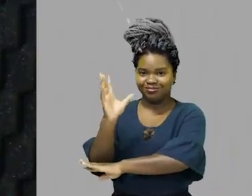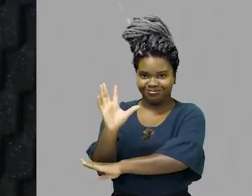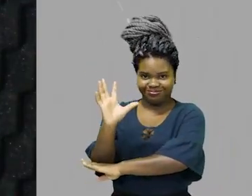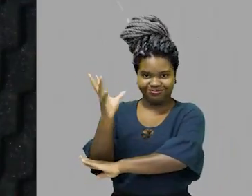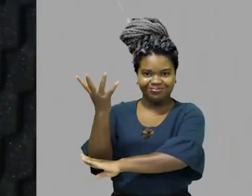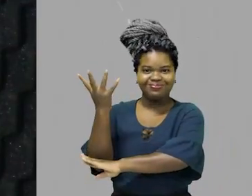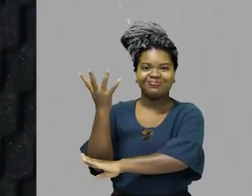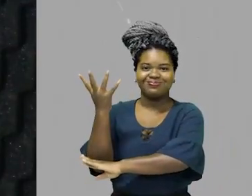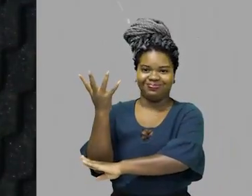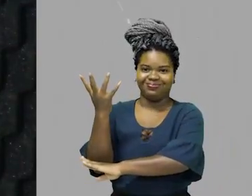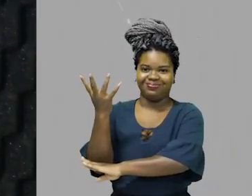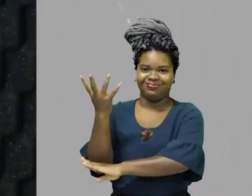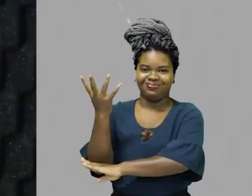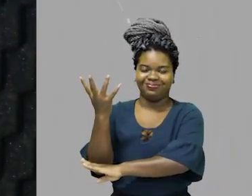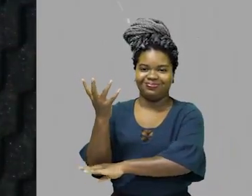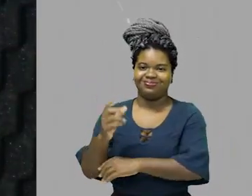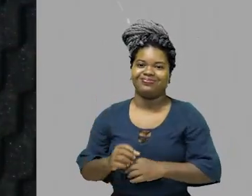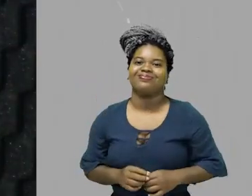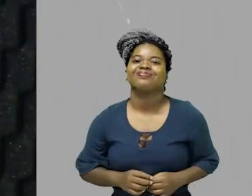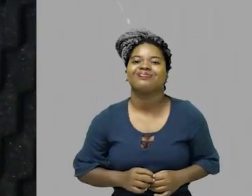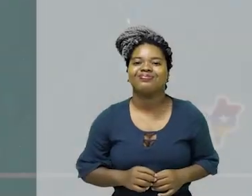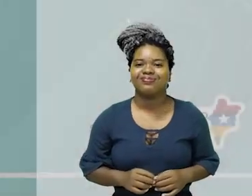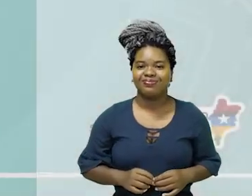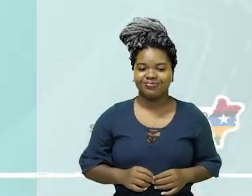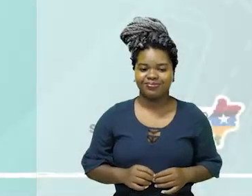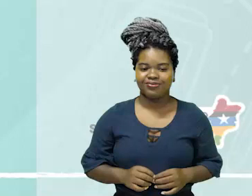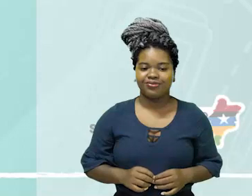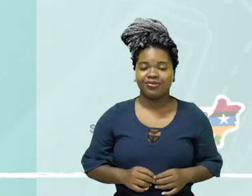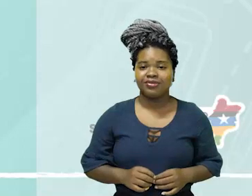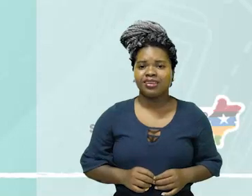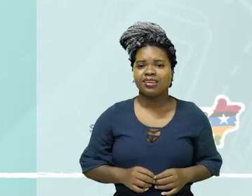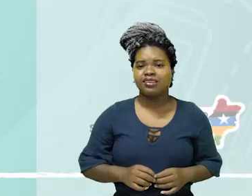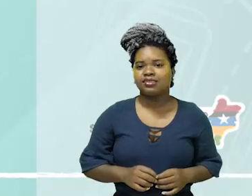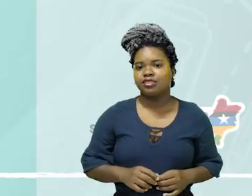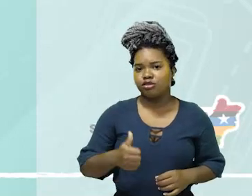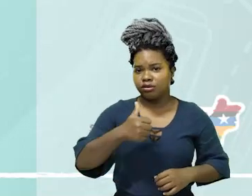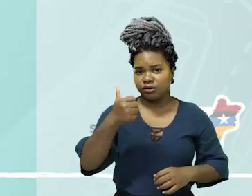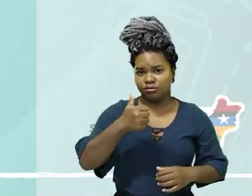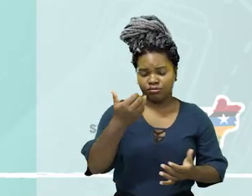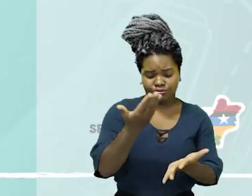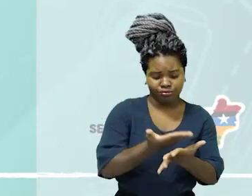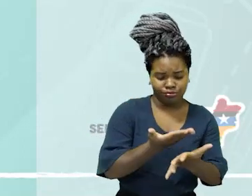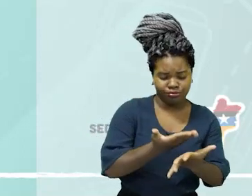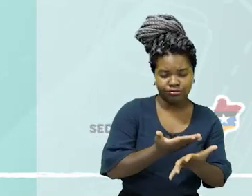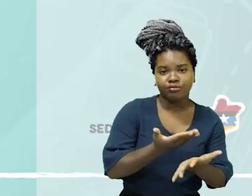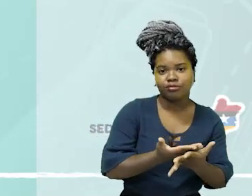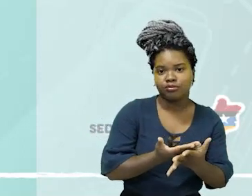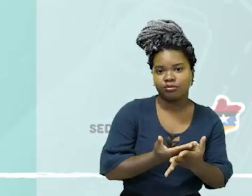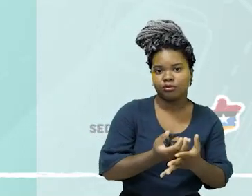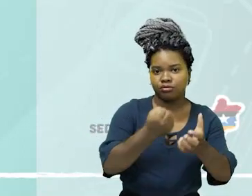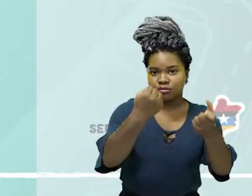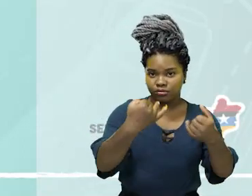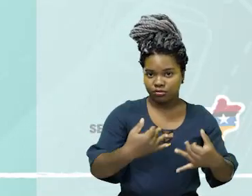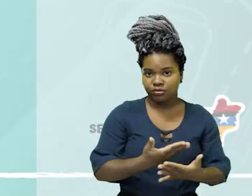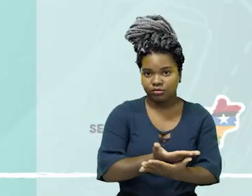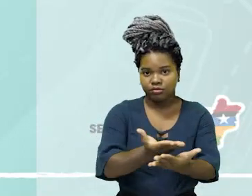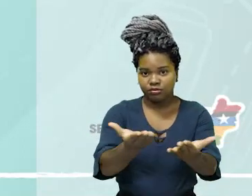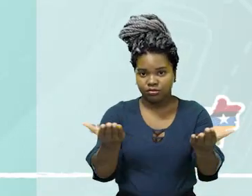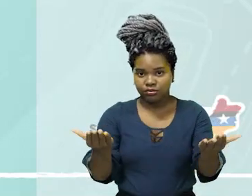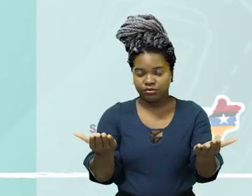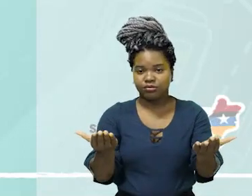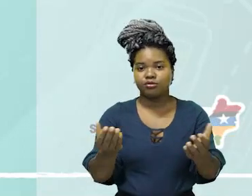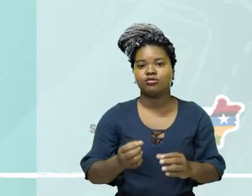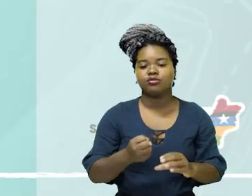inteiro só estudando a respeito de plantas. Nessa primeira aula, eu quero trabalhar com vocês a respeito